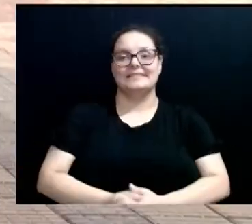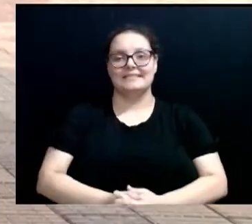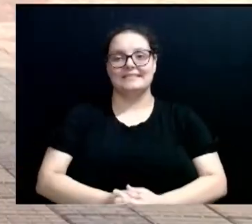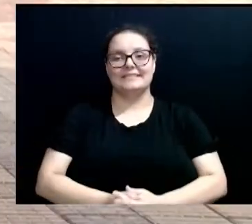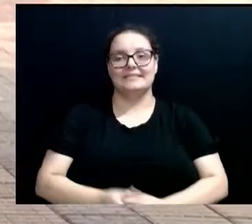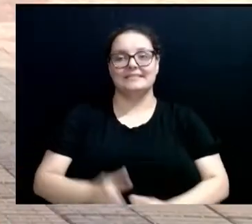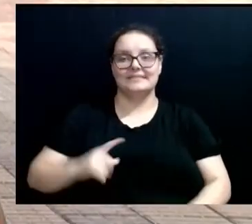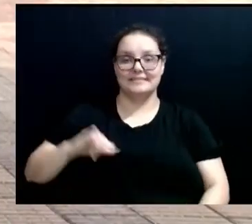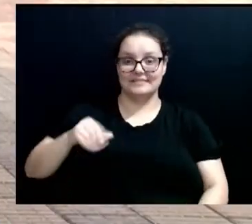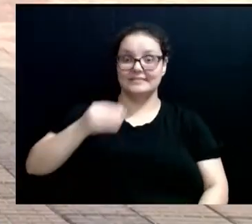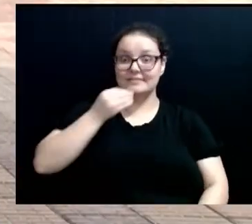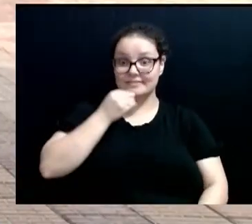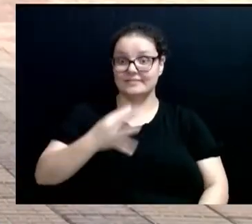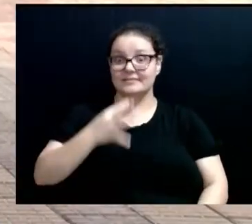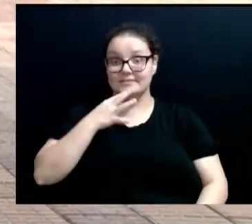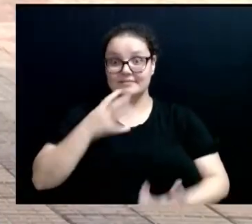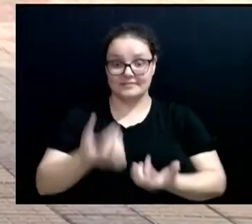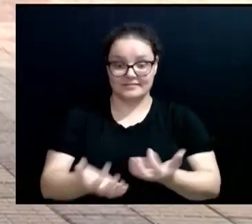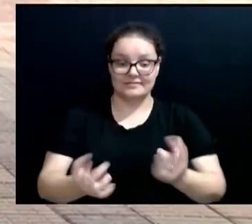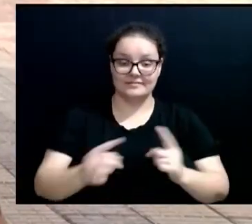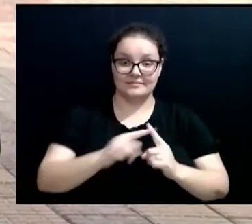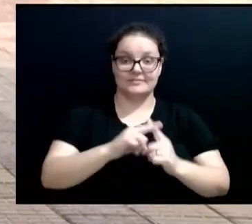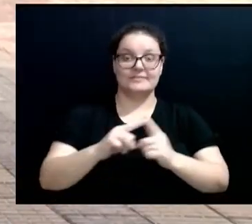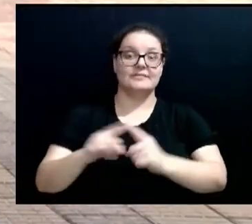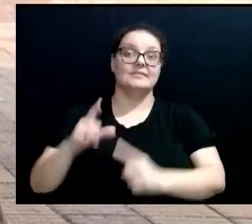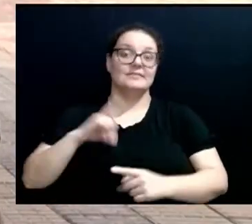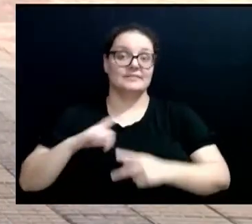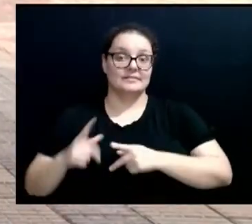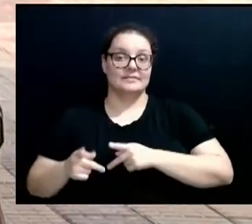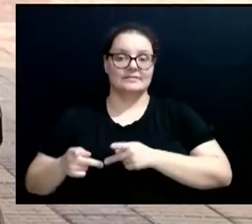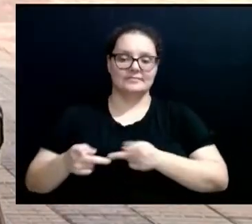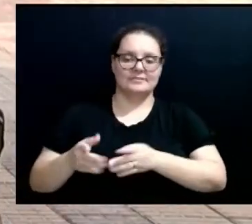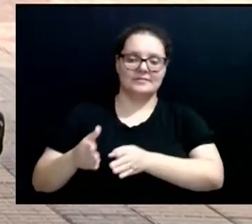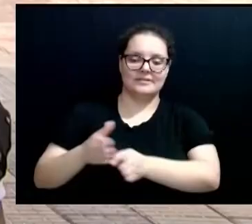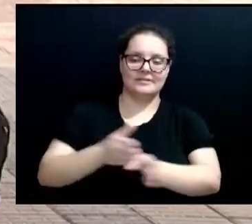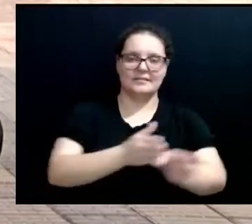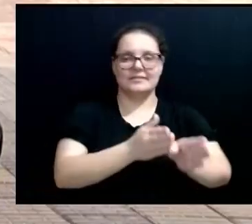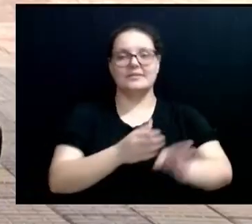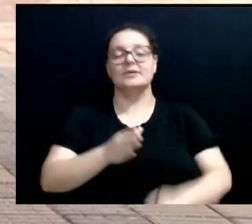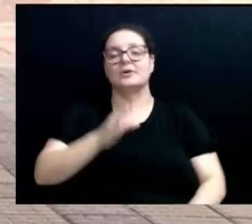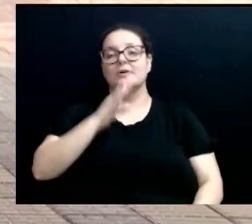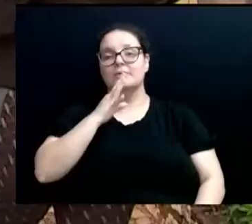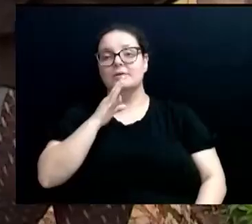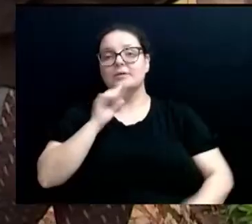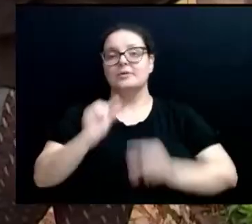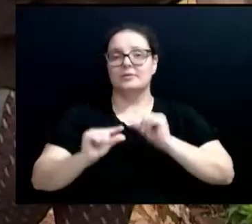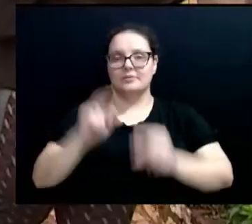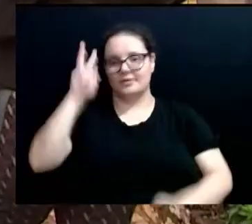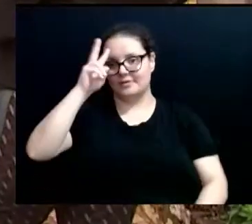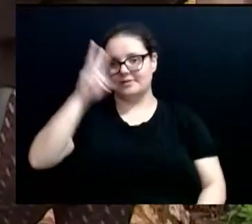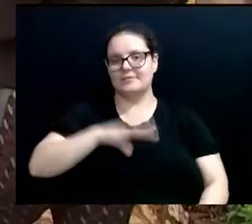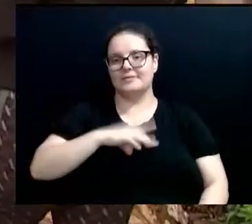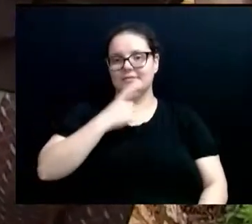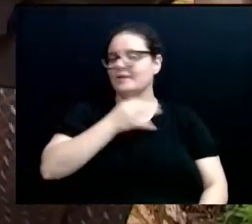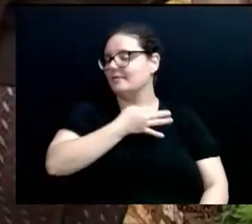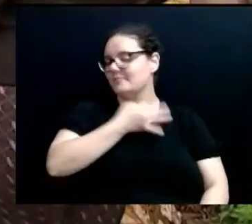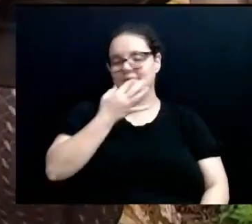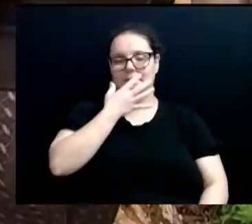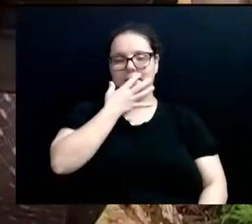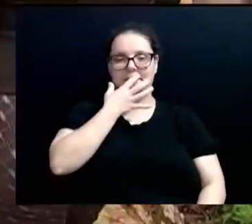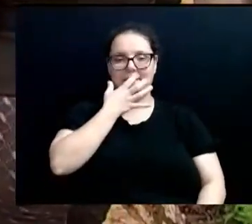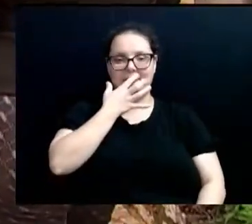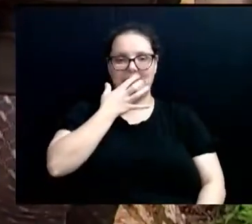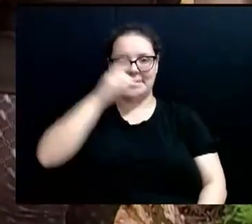um cemitério e ainda ter uma visita guiada, então você pode conhecer um pouco mais da história dele, é fantástico. Ter o Dia do Patrimônio